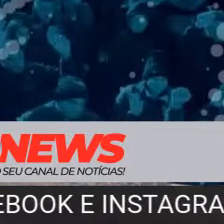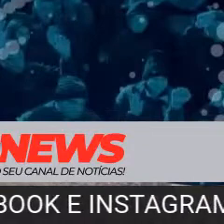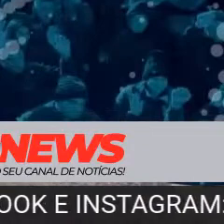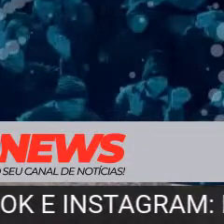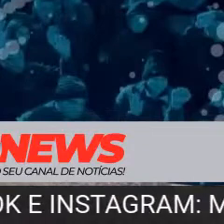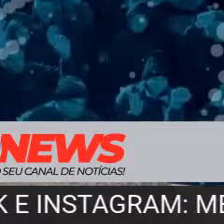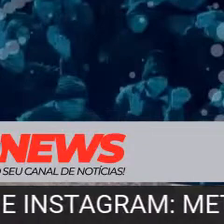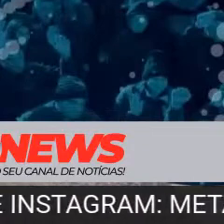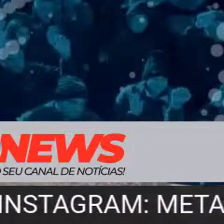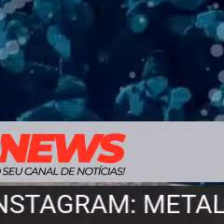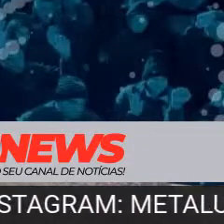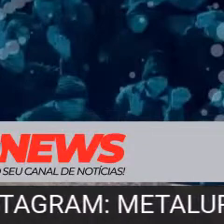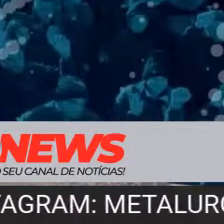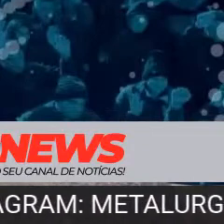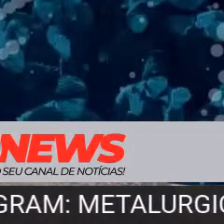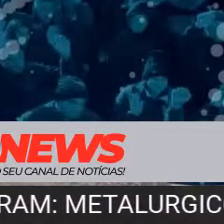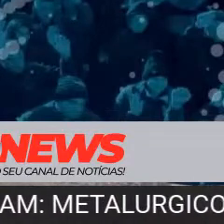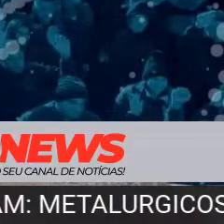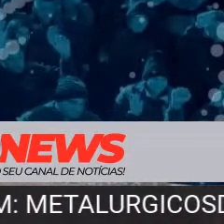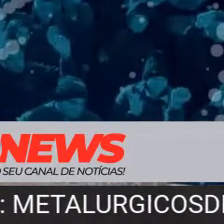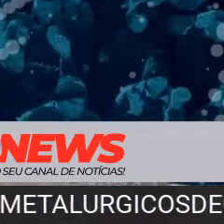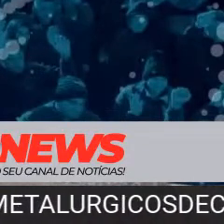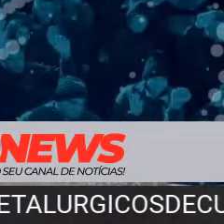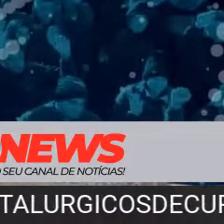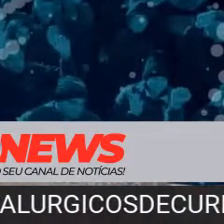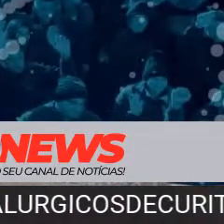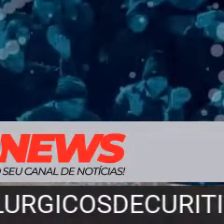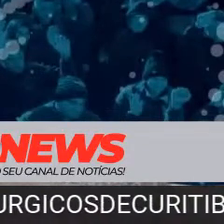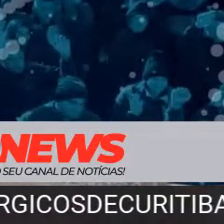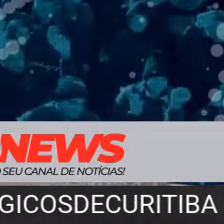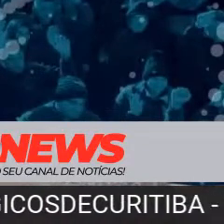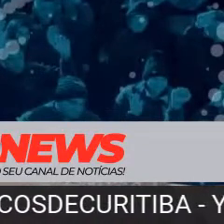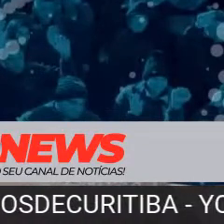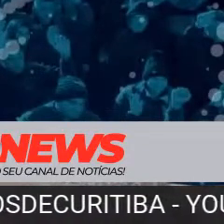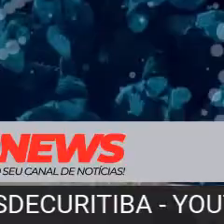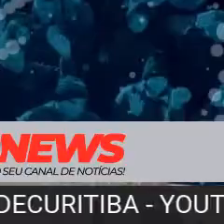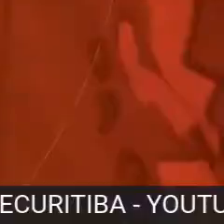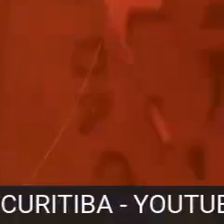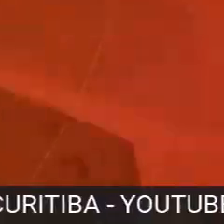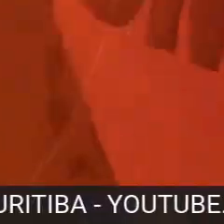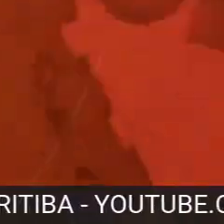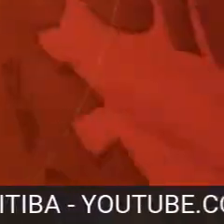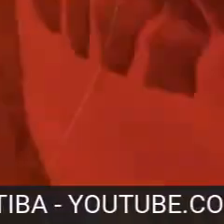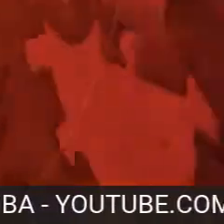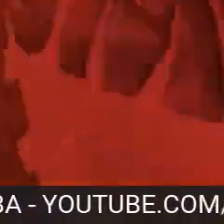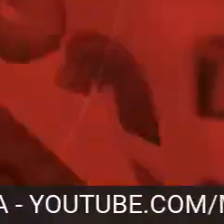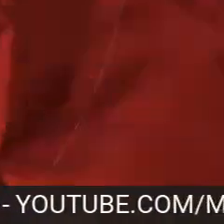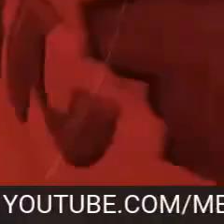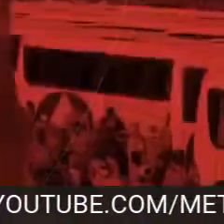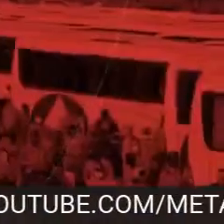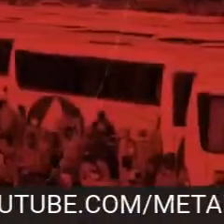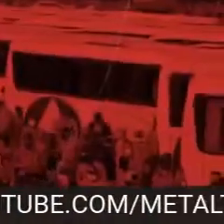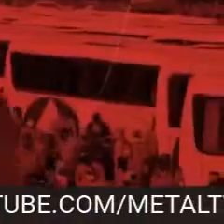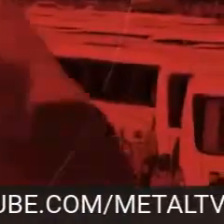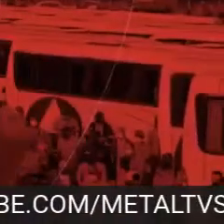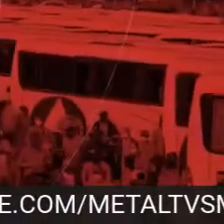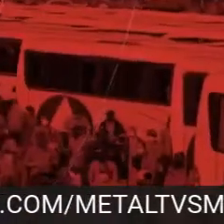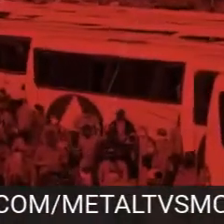E lembre-se, a luta faz a lei. Até a próxima.